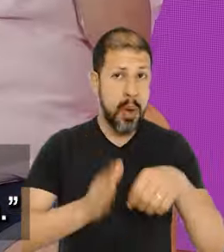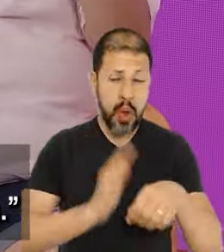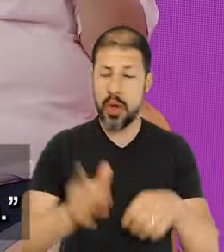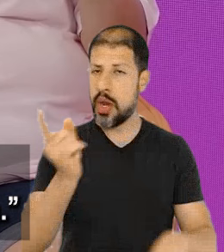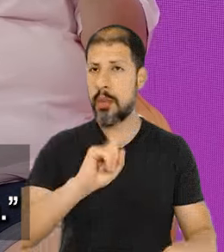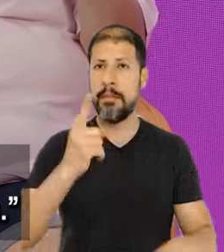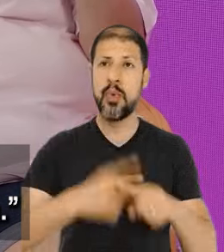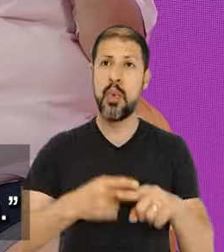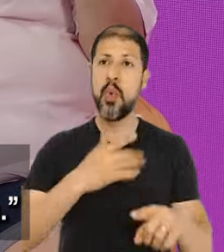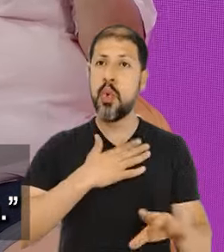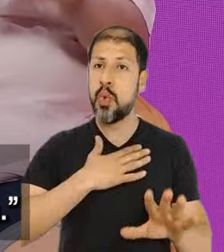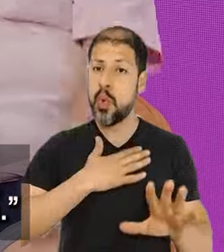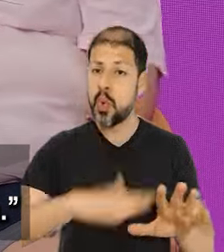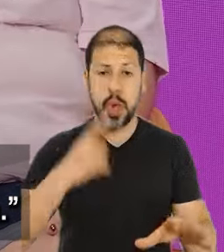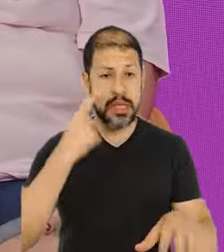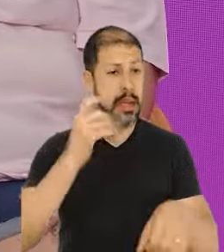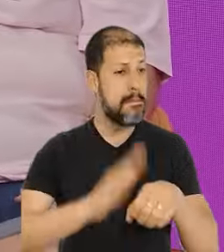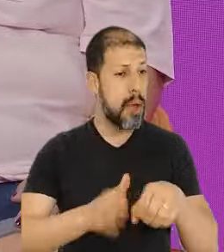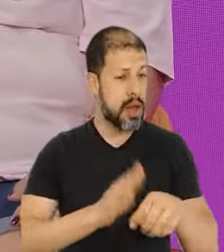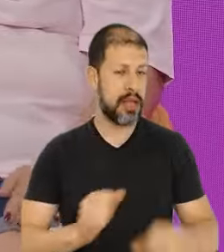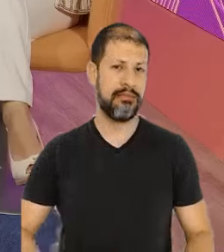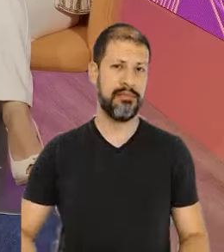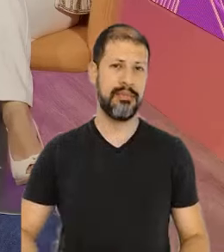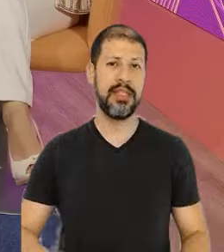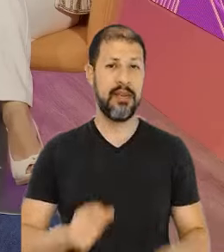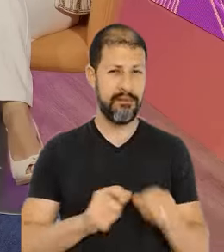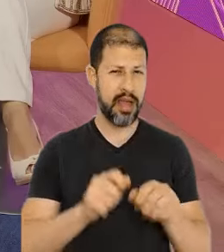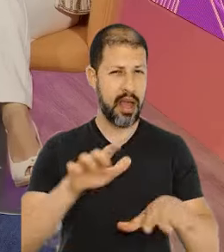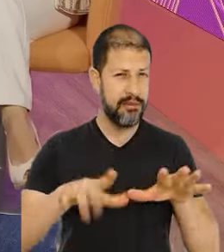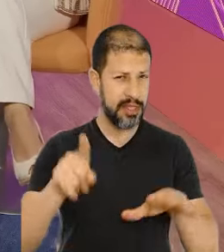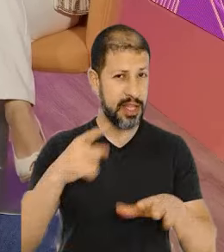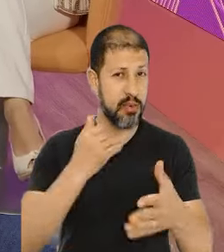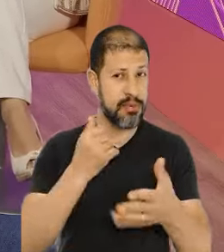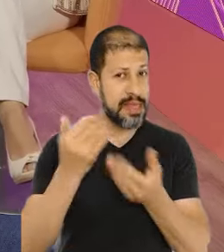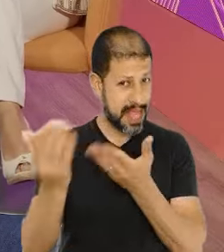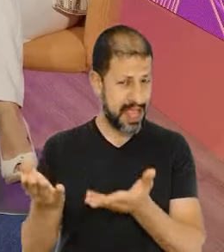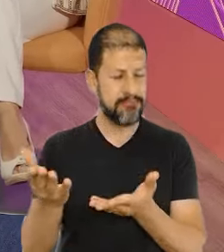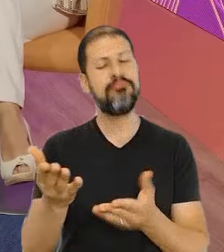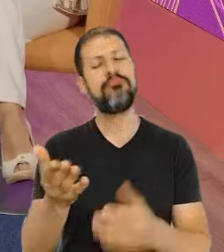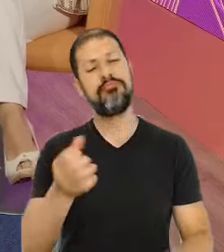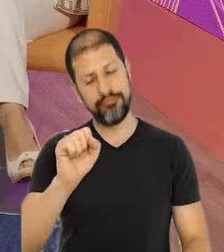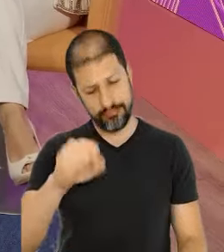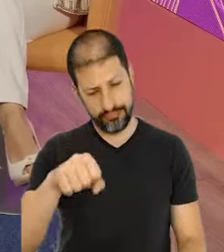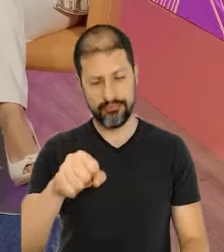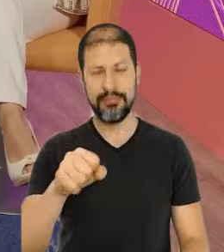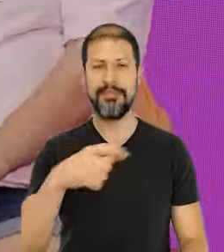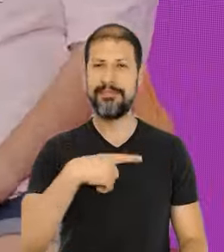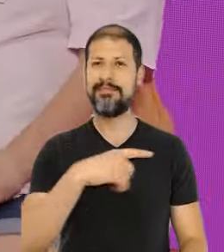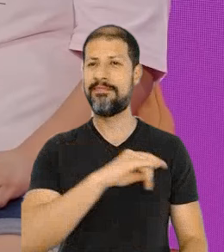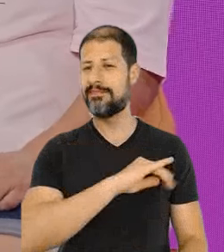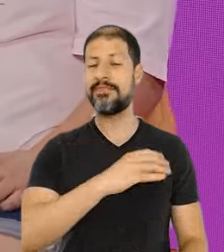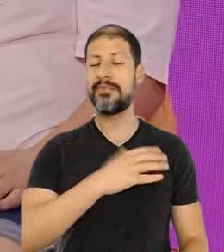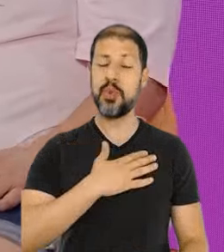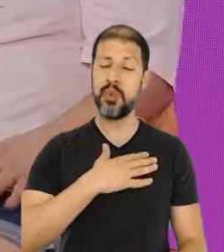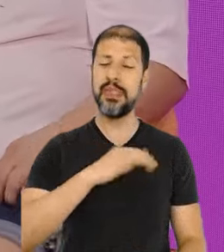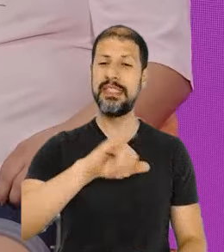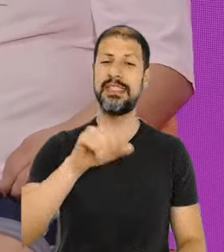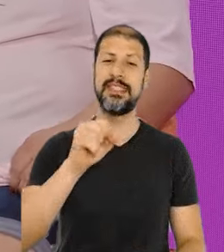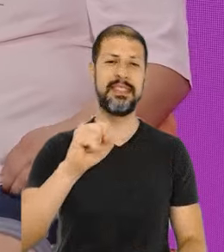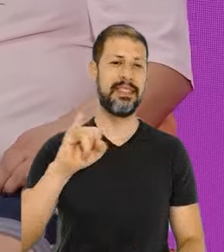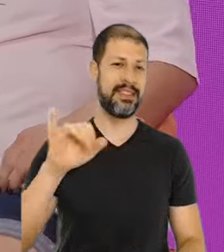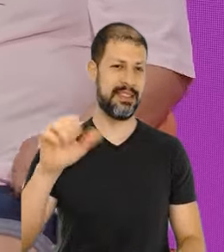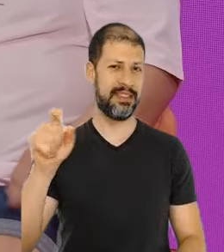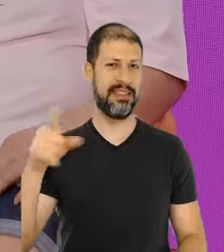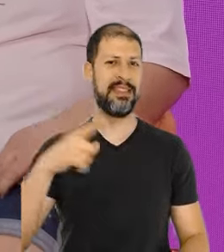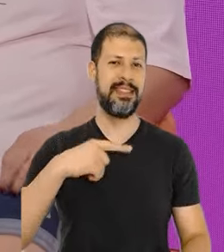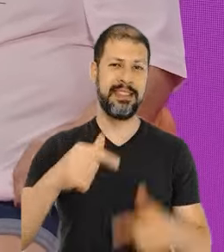porque eu não gosto de sepor e você faz às vezes uma comidinha para ela já ela adora levar a Jéssica no final de semana pra casa dela